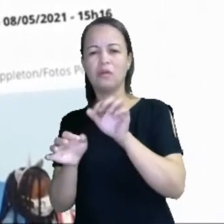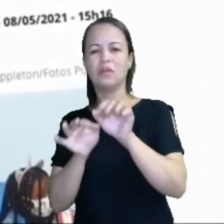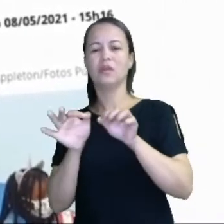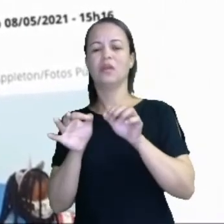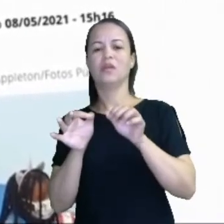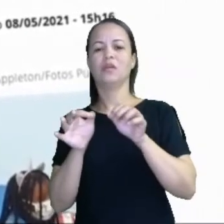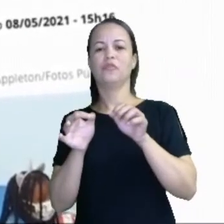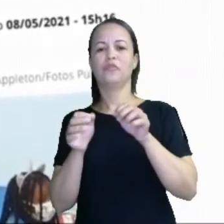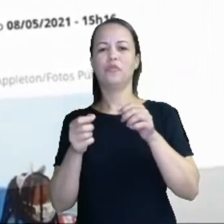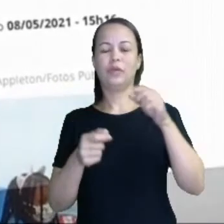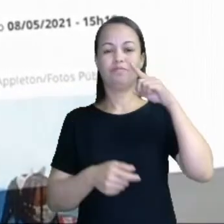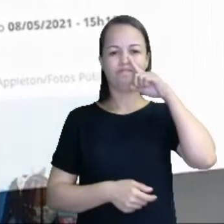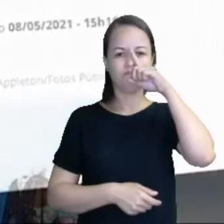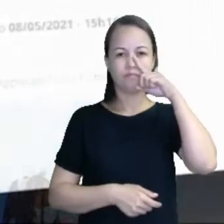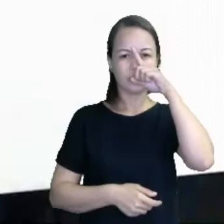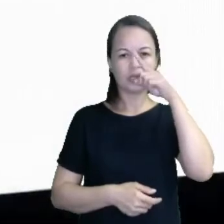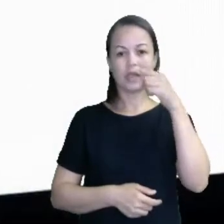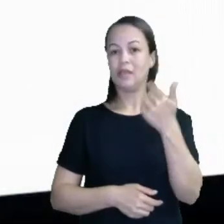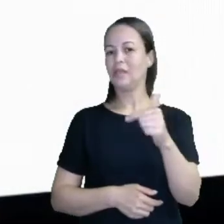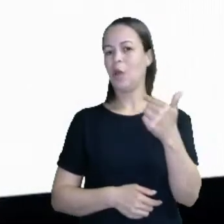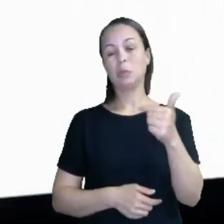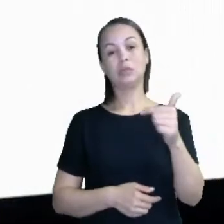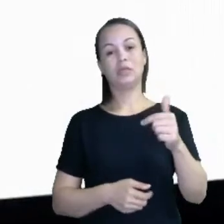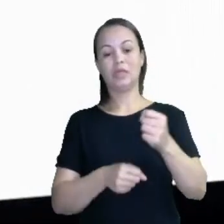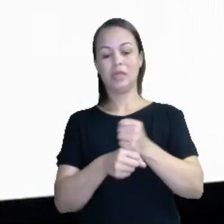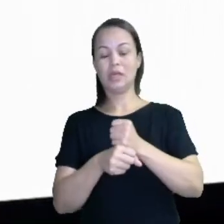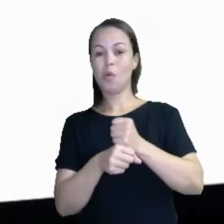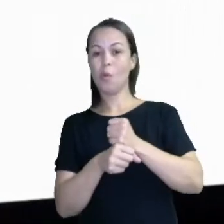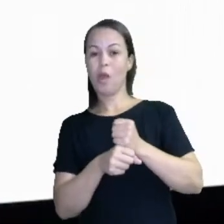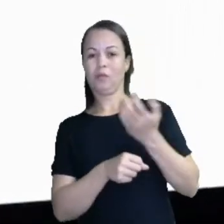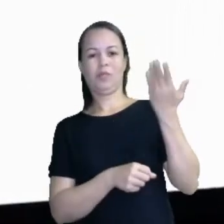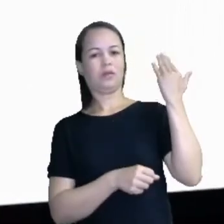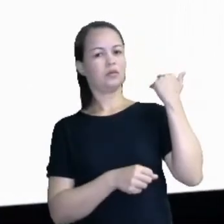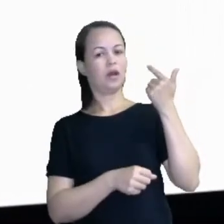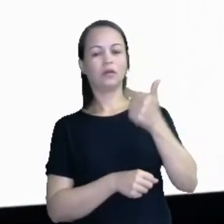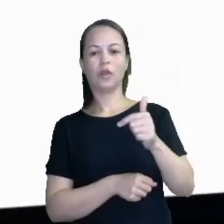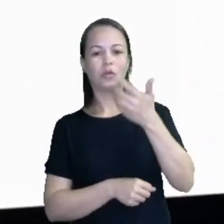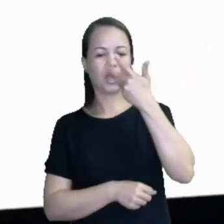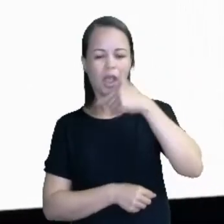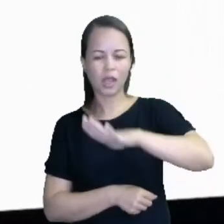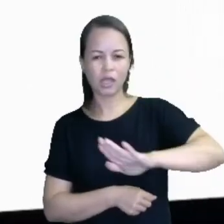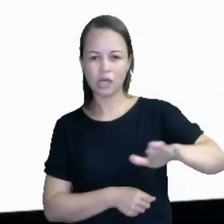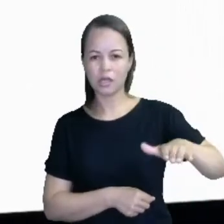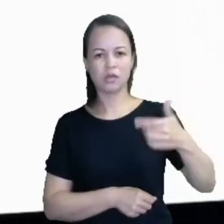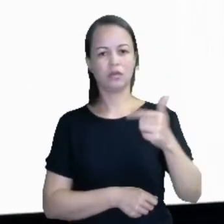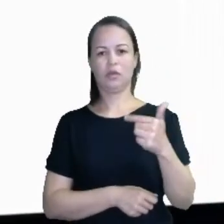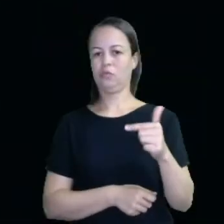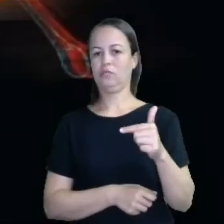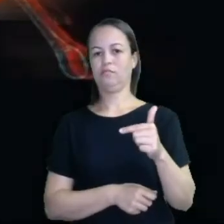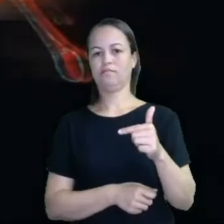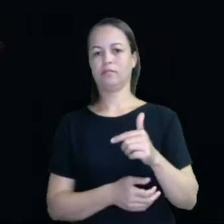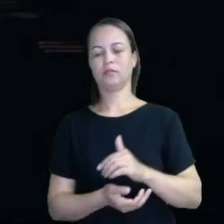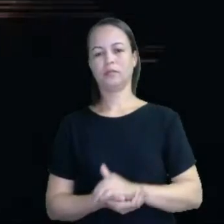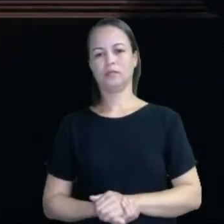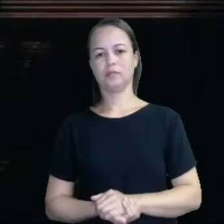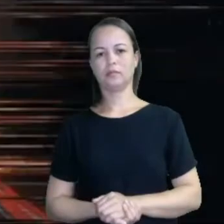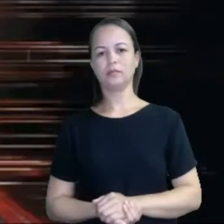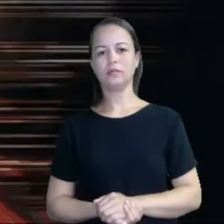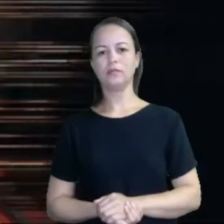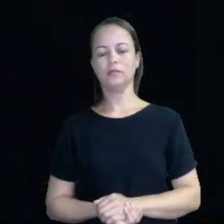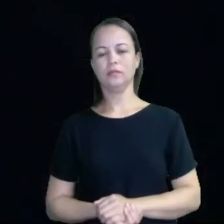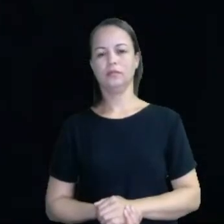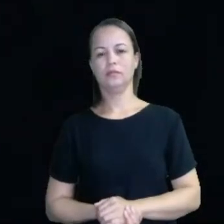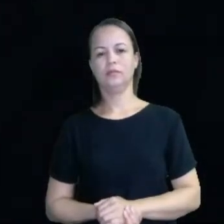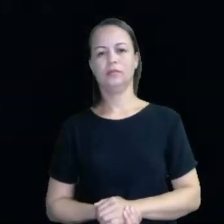se agravando, que não tinha no ano passado, né, no primeiro pico.